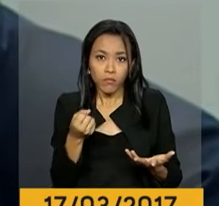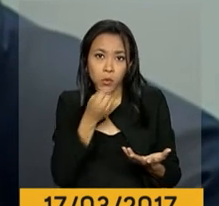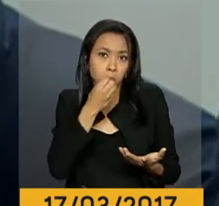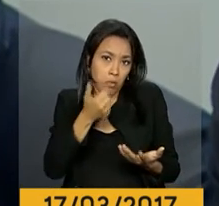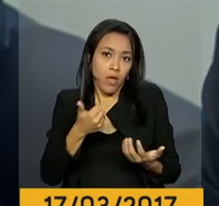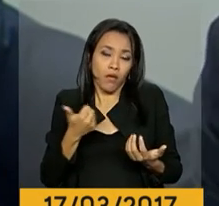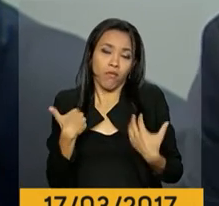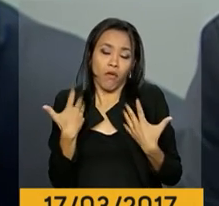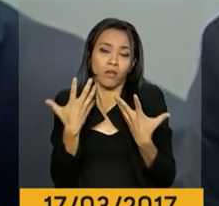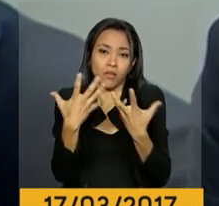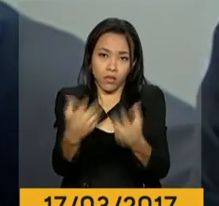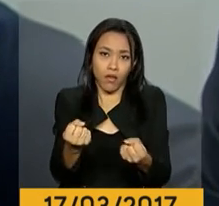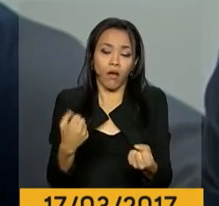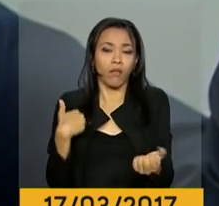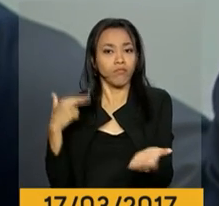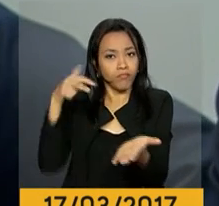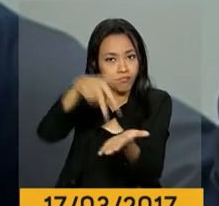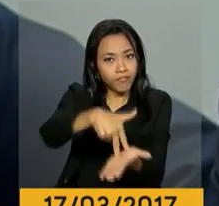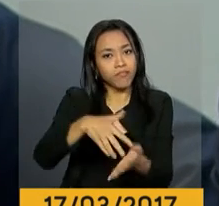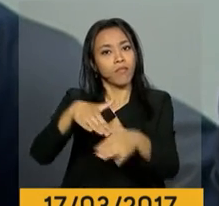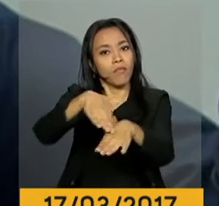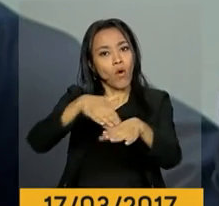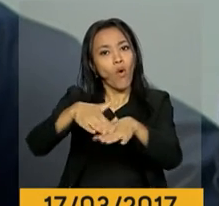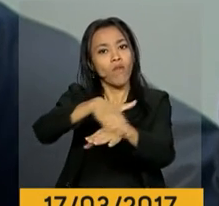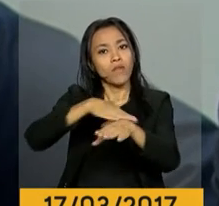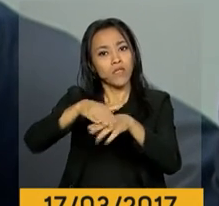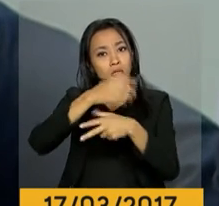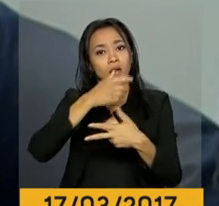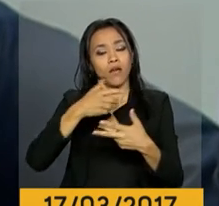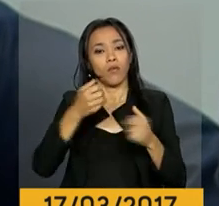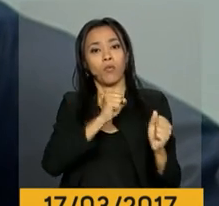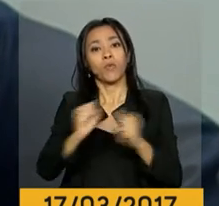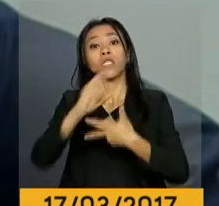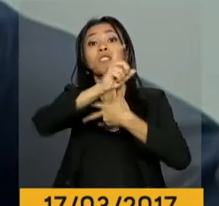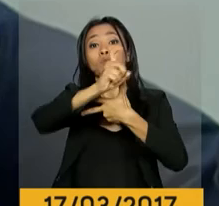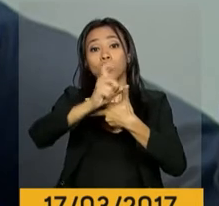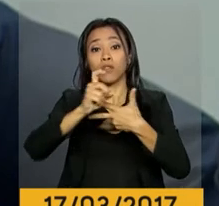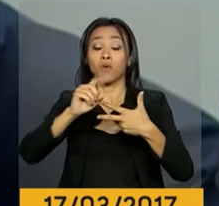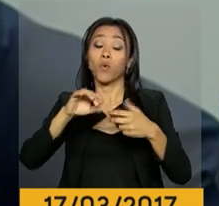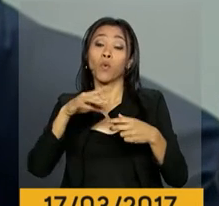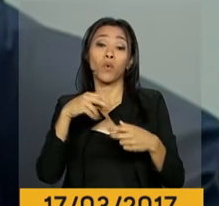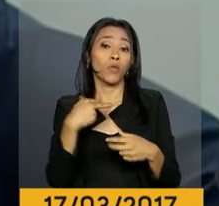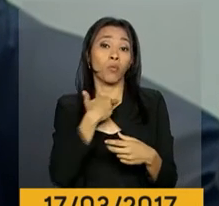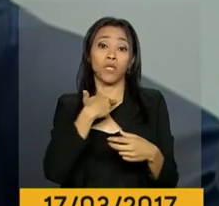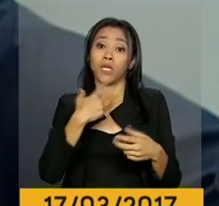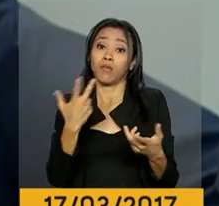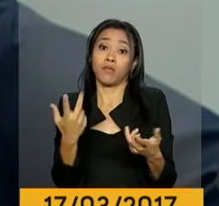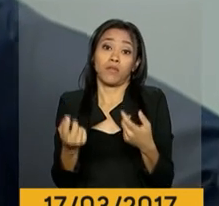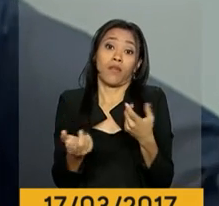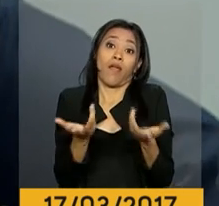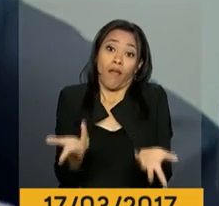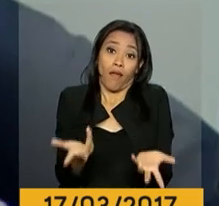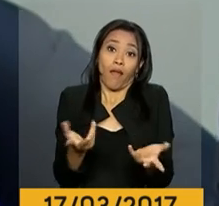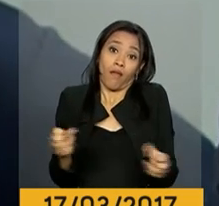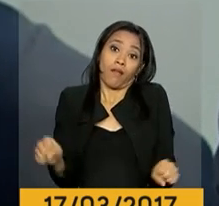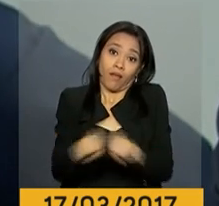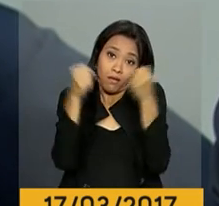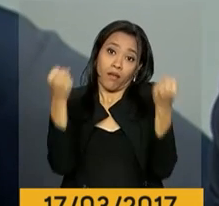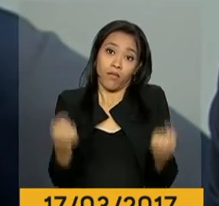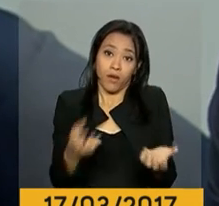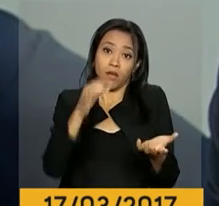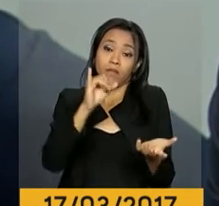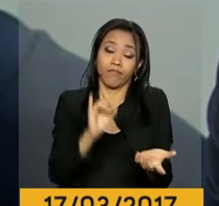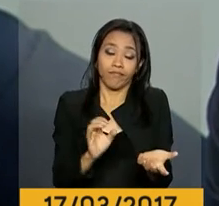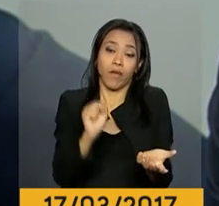infensos ou negando qualquer espécie de conversação. O que não podemos é quebrar a espinha dorsal da Previdência. E não